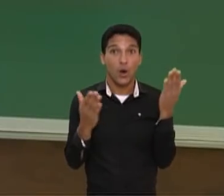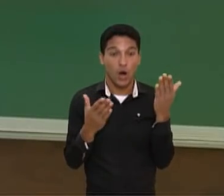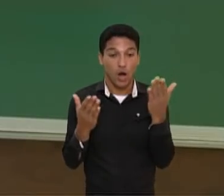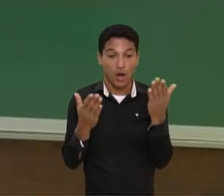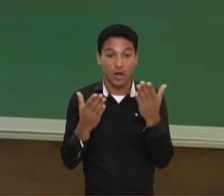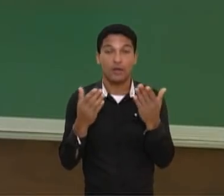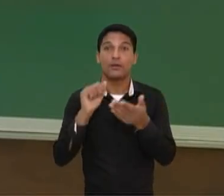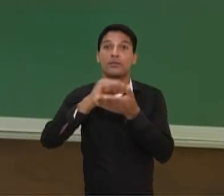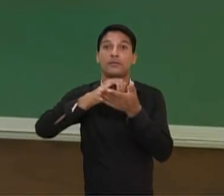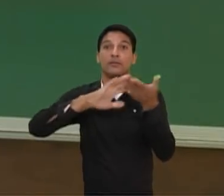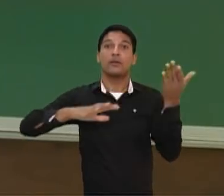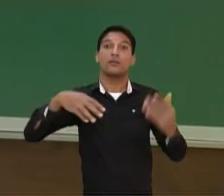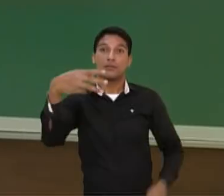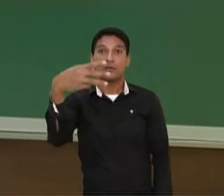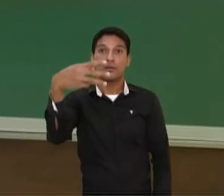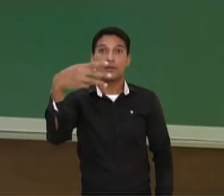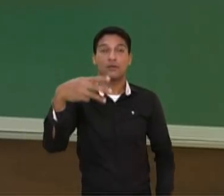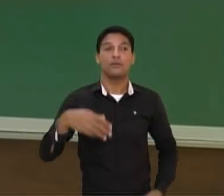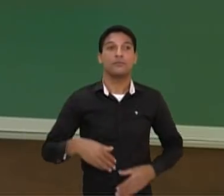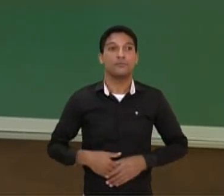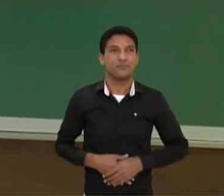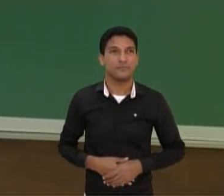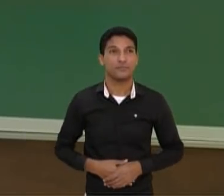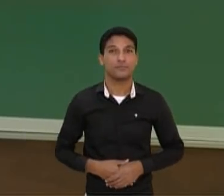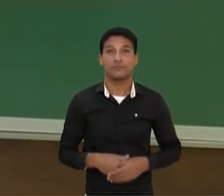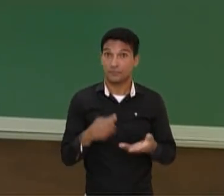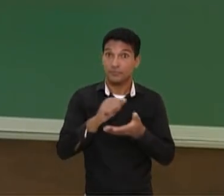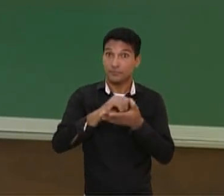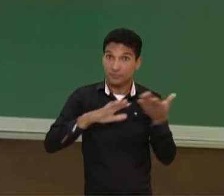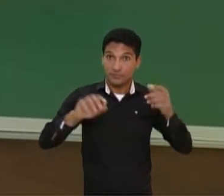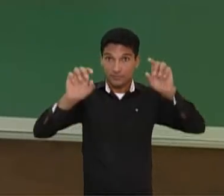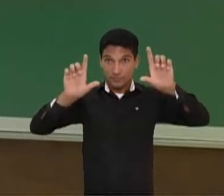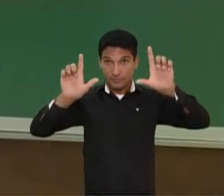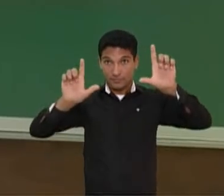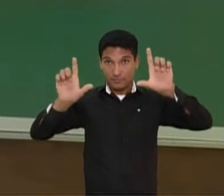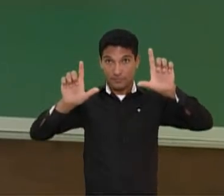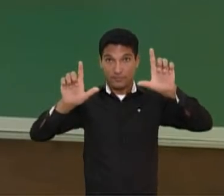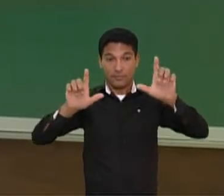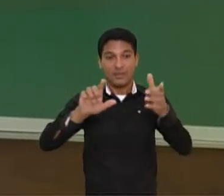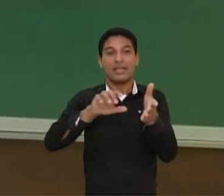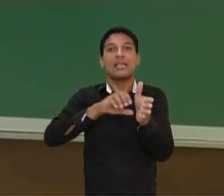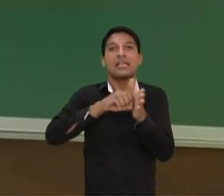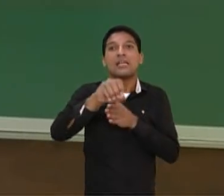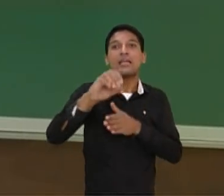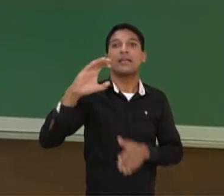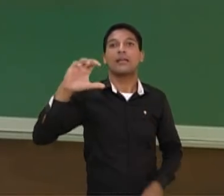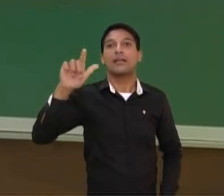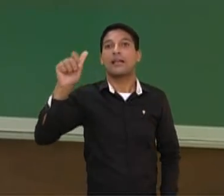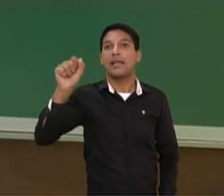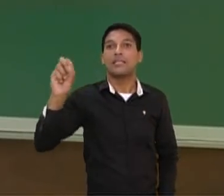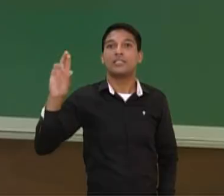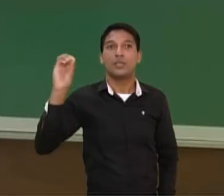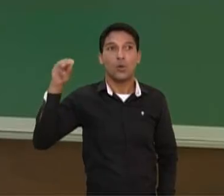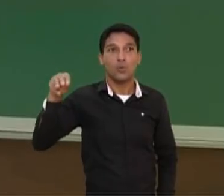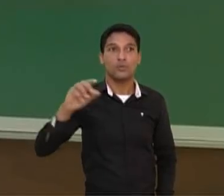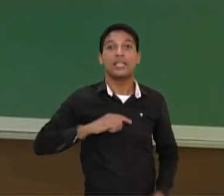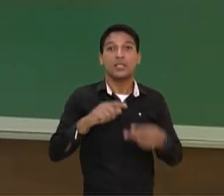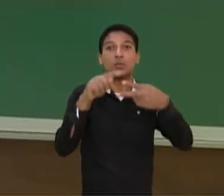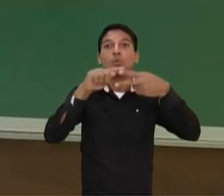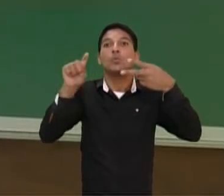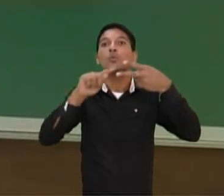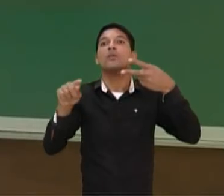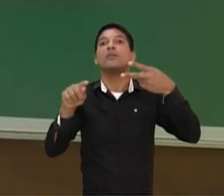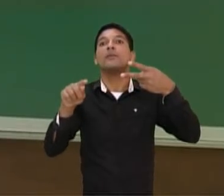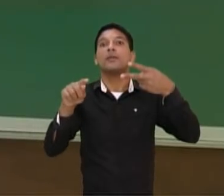número 3. Nas atividades do Classroom temos 2 questões com 4 alternativas de resposta. Qual é a probabilidade de o